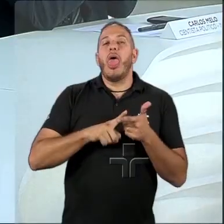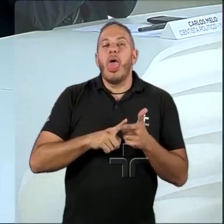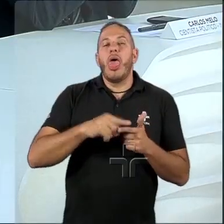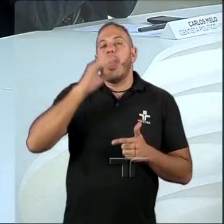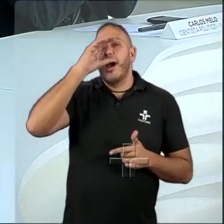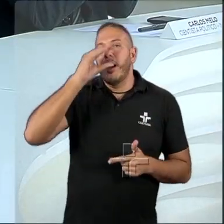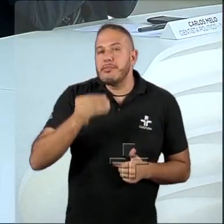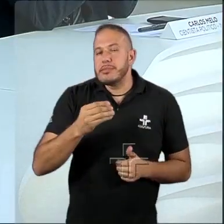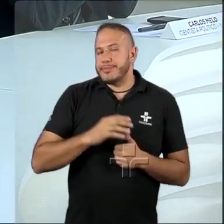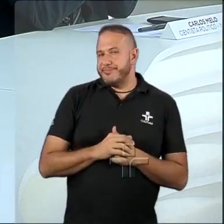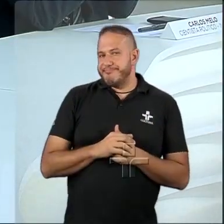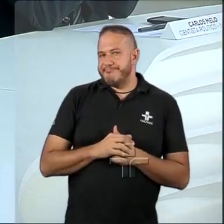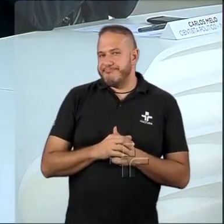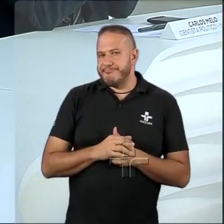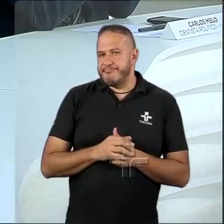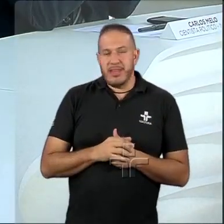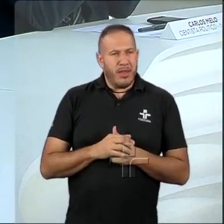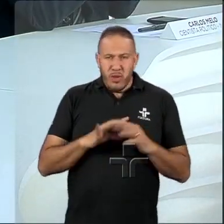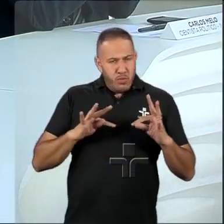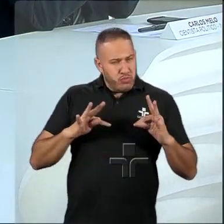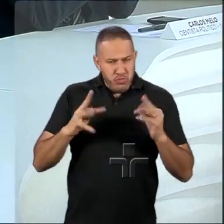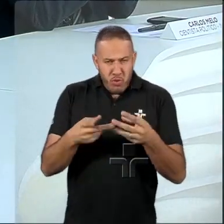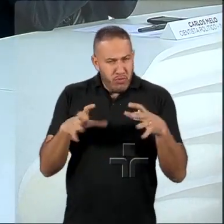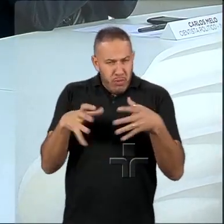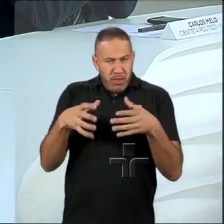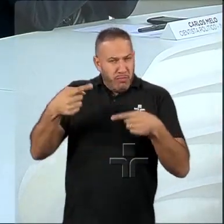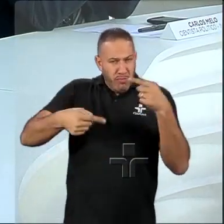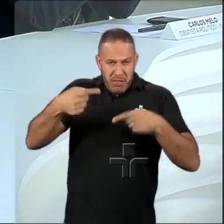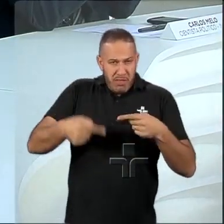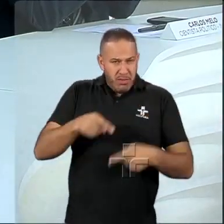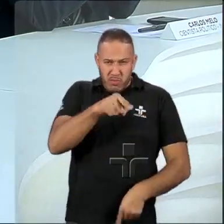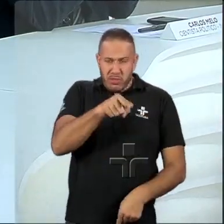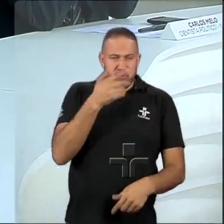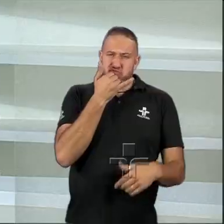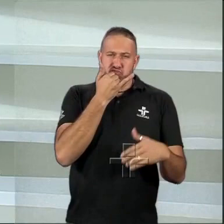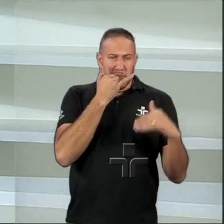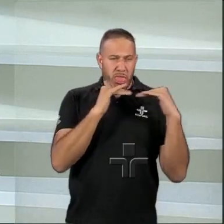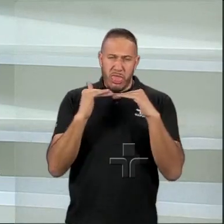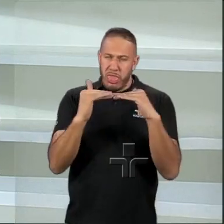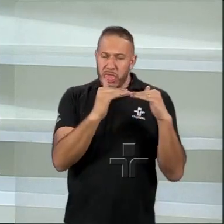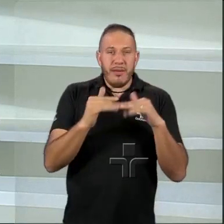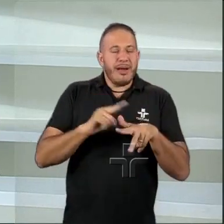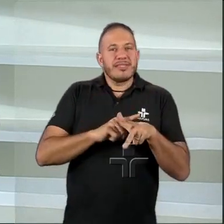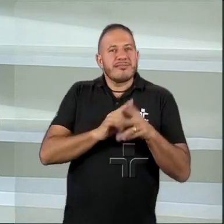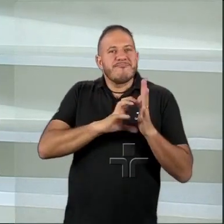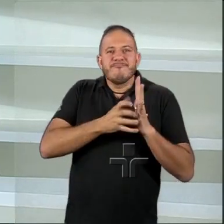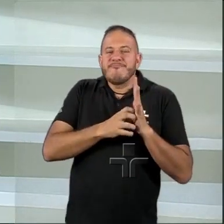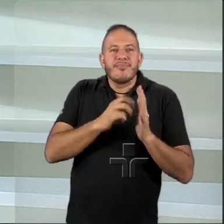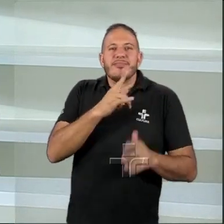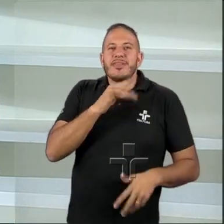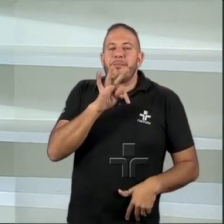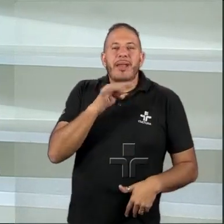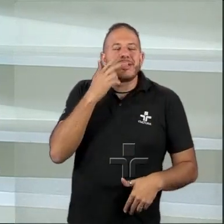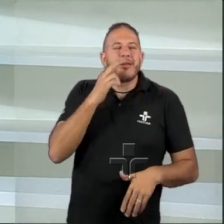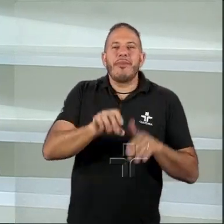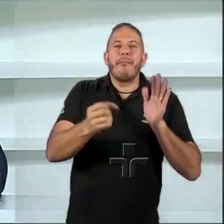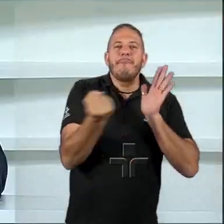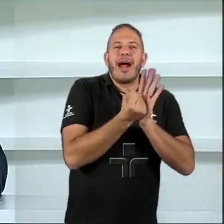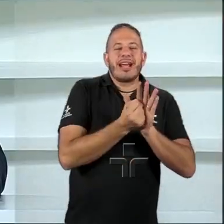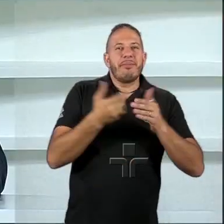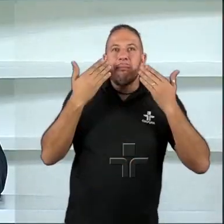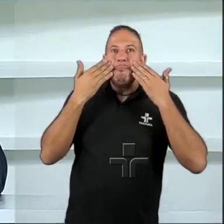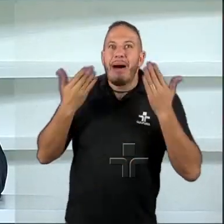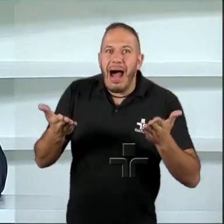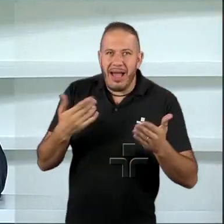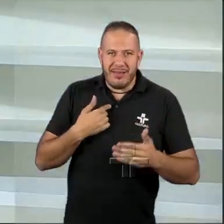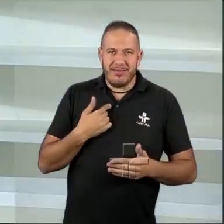PP, não é? Todo o sistema político, de certa forma, está igualmente comprometido, mas o PT vira simbólico nesse processo todo. Pagou né? o preço. Por